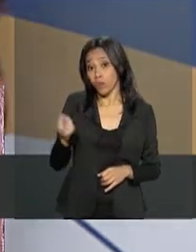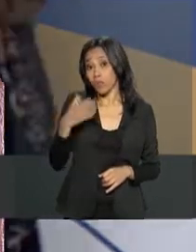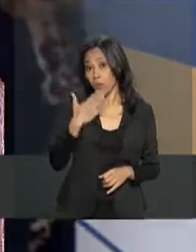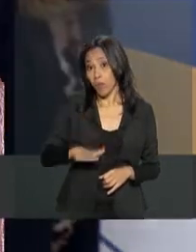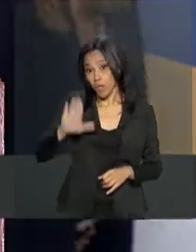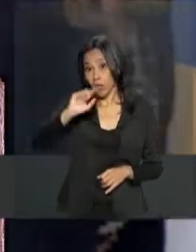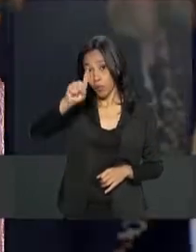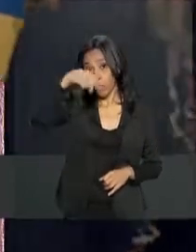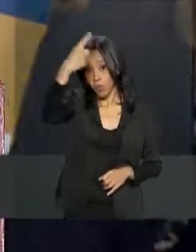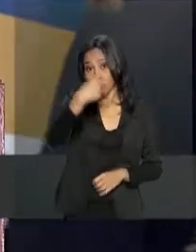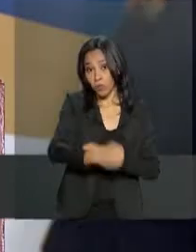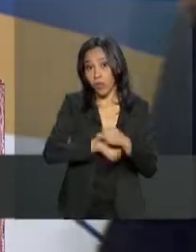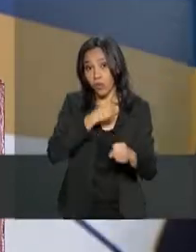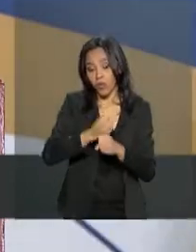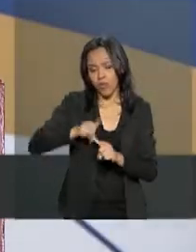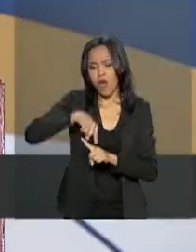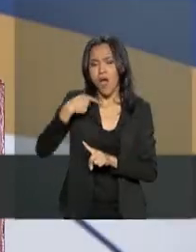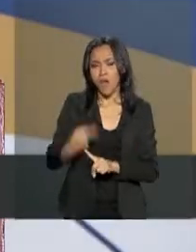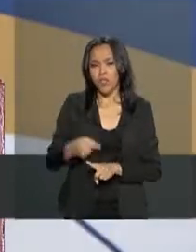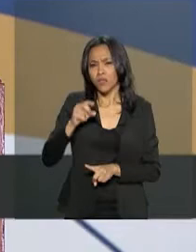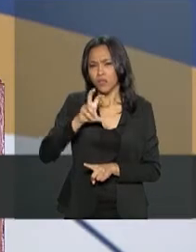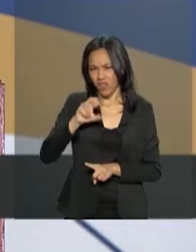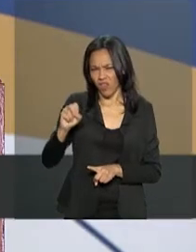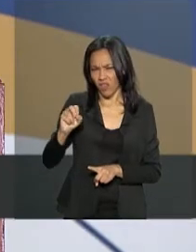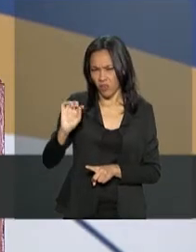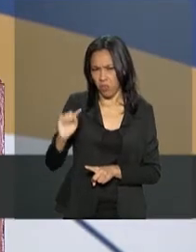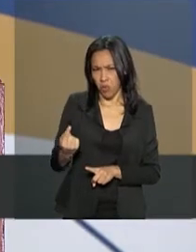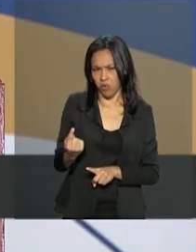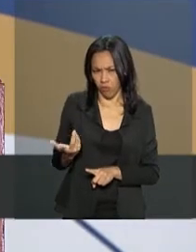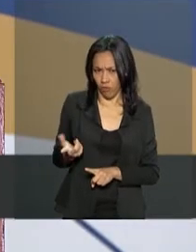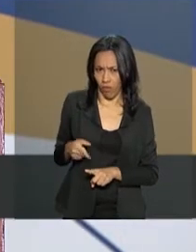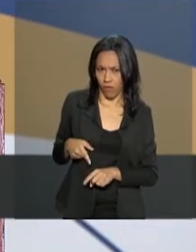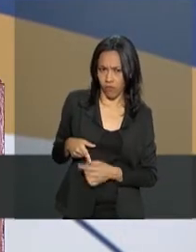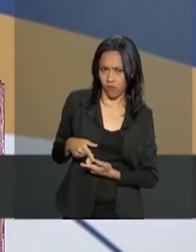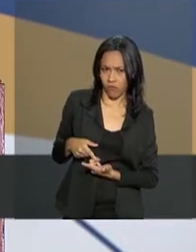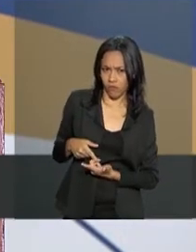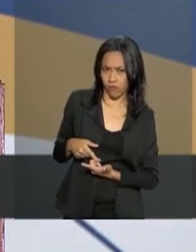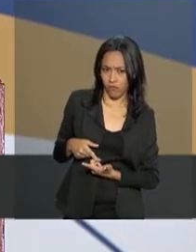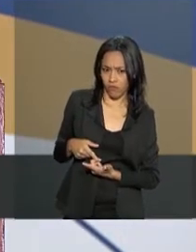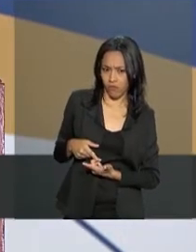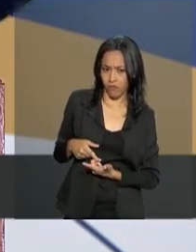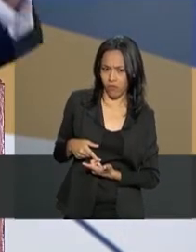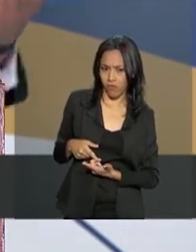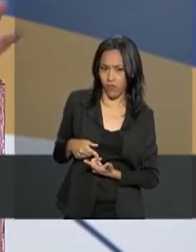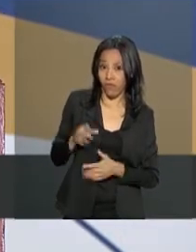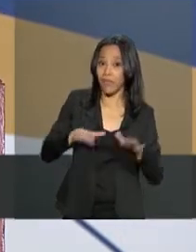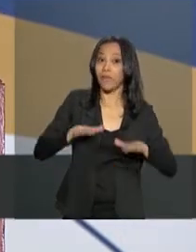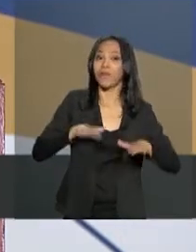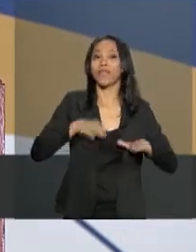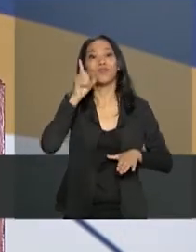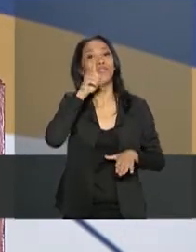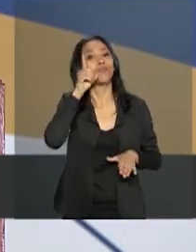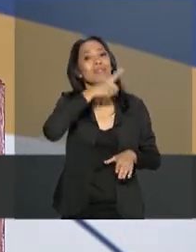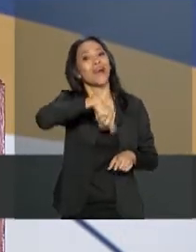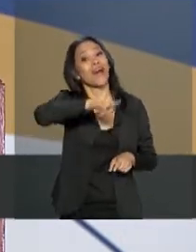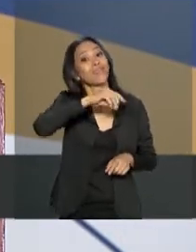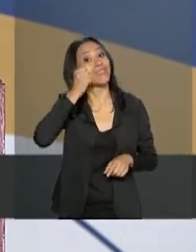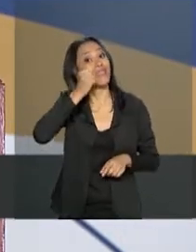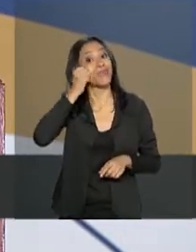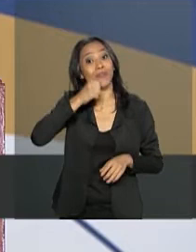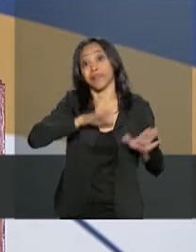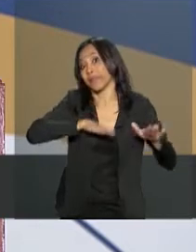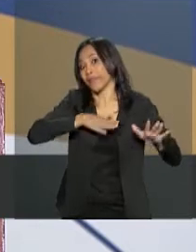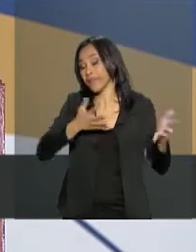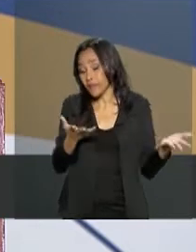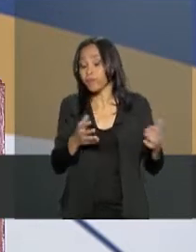mais 500.000 uma coisa assim os deputados vai depender dos deputados senadores mas eu quero dizer